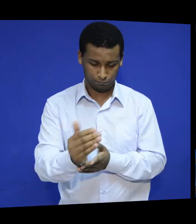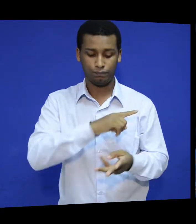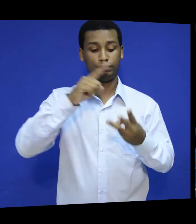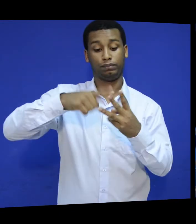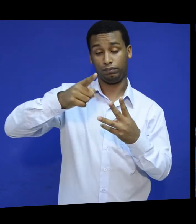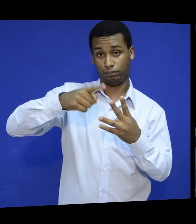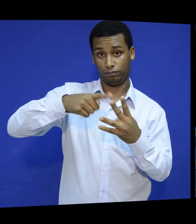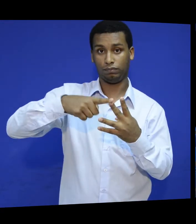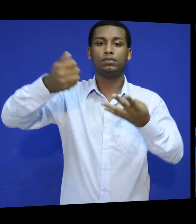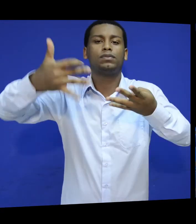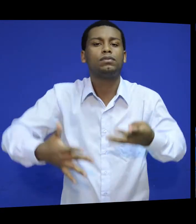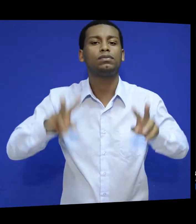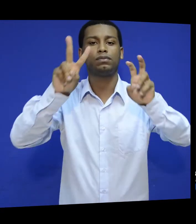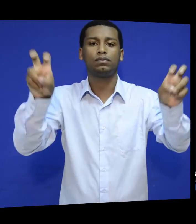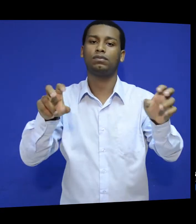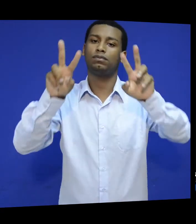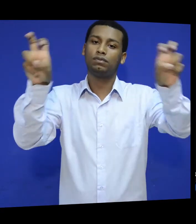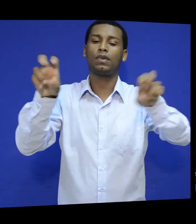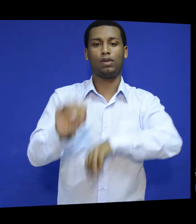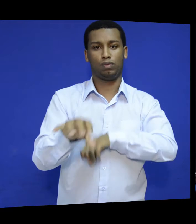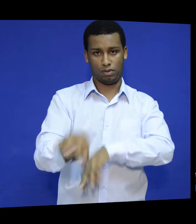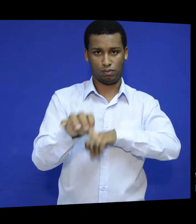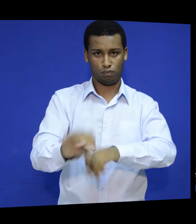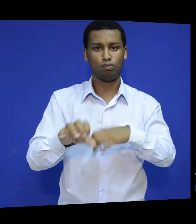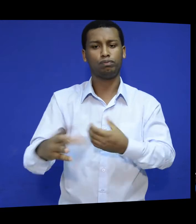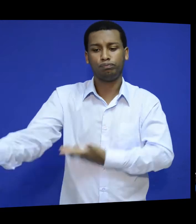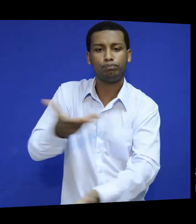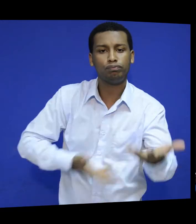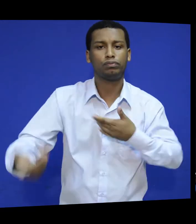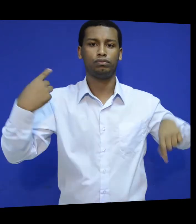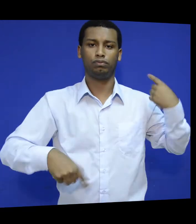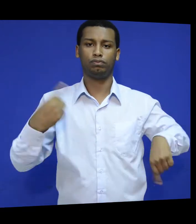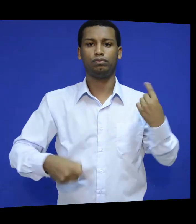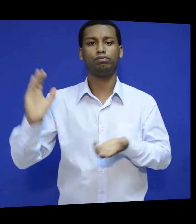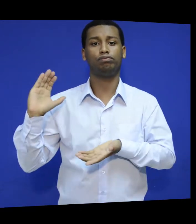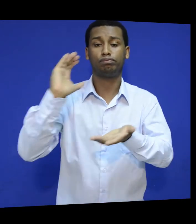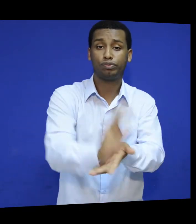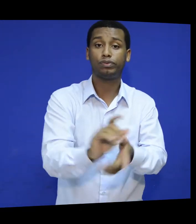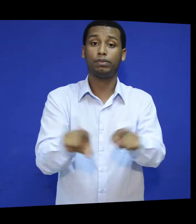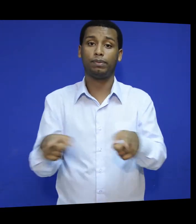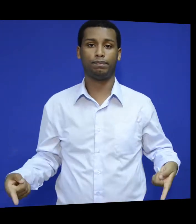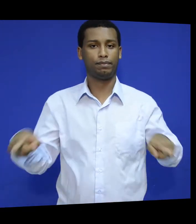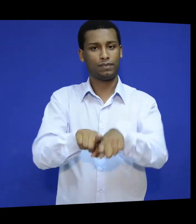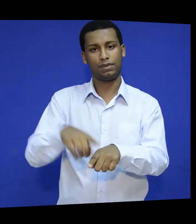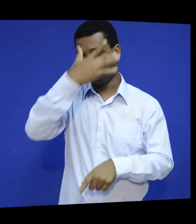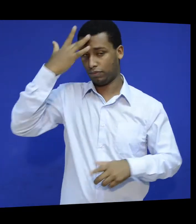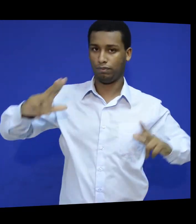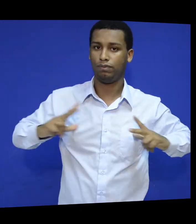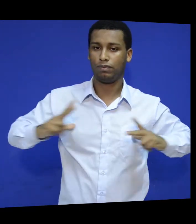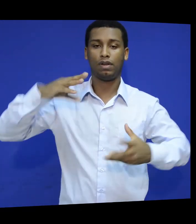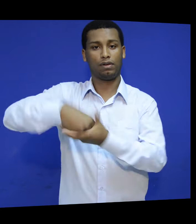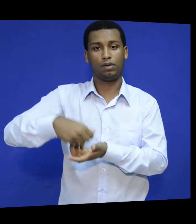suas considerações iniciais. A segunda parte foi dedicada ao tema educação, trazendo para a discussão os investimentos